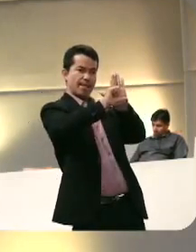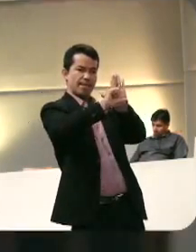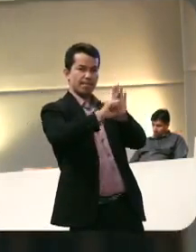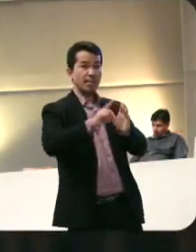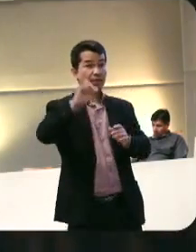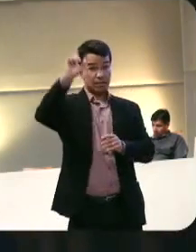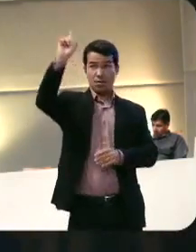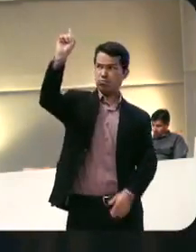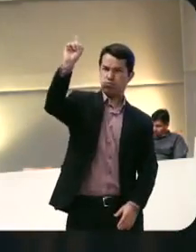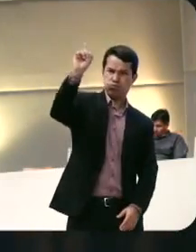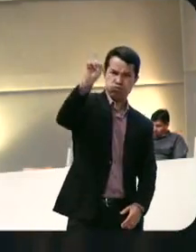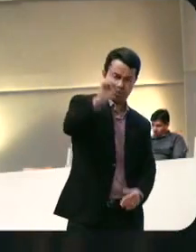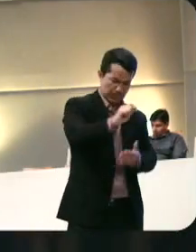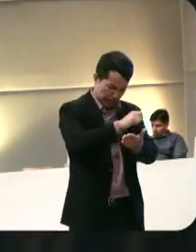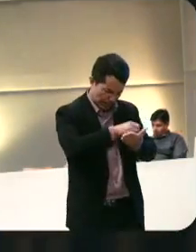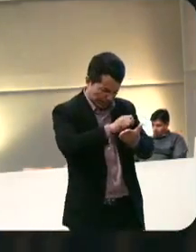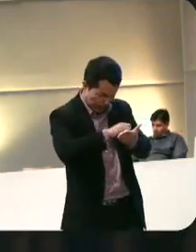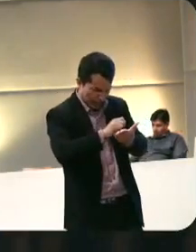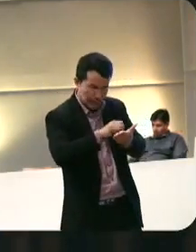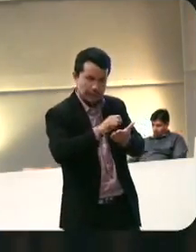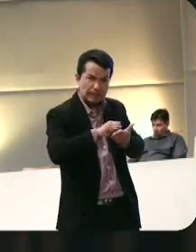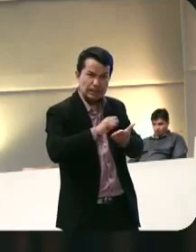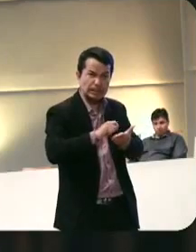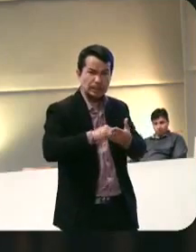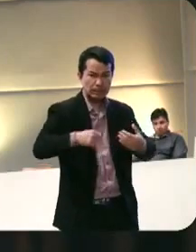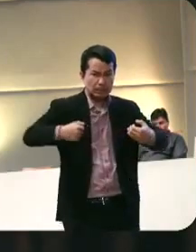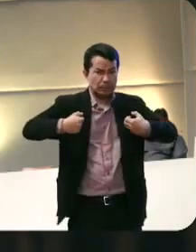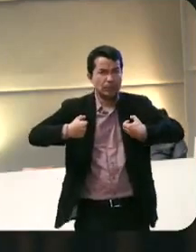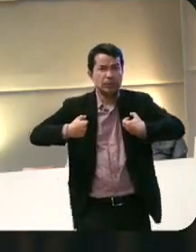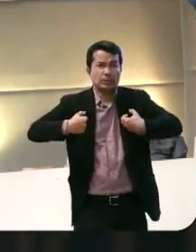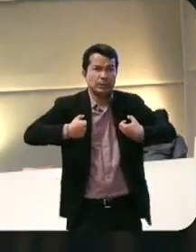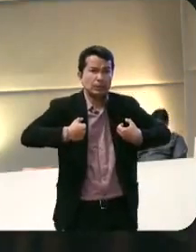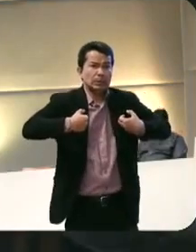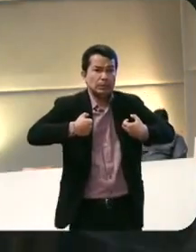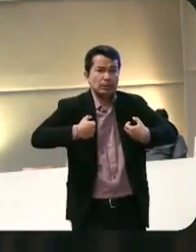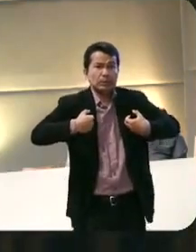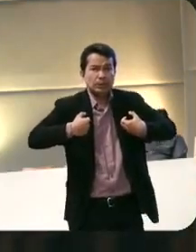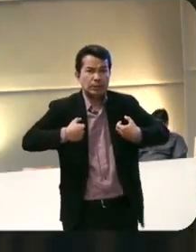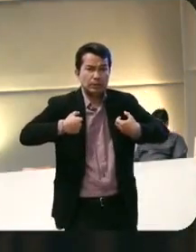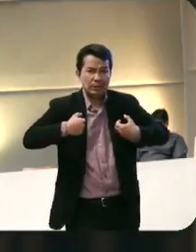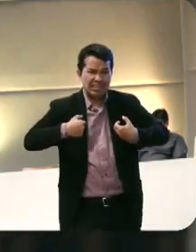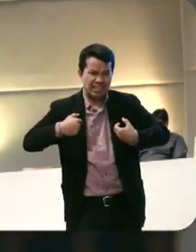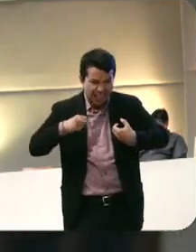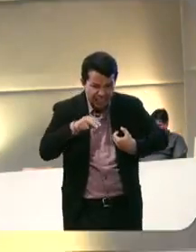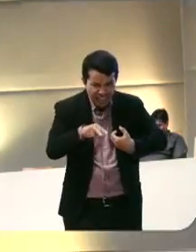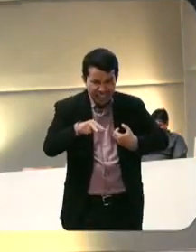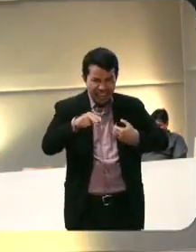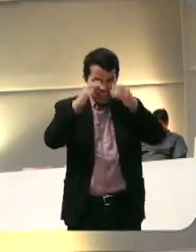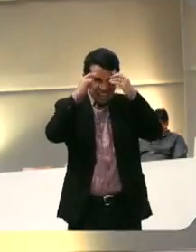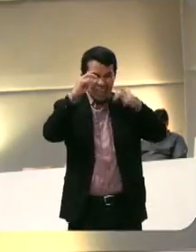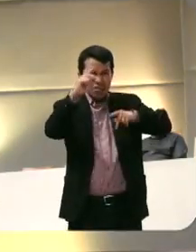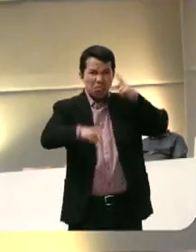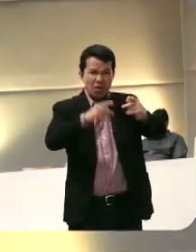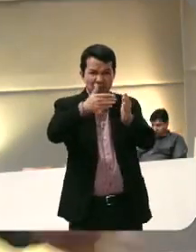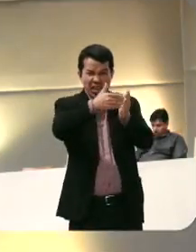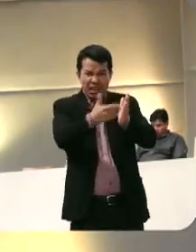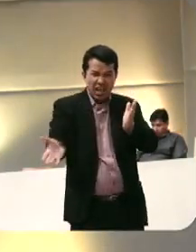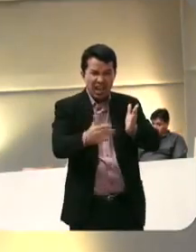é manifesta e ele volta. Mas quando ele volta, o povo tinha se corrompido e ele joga as tábuas no